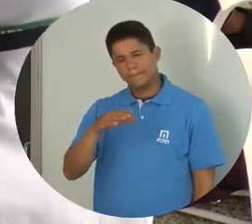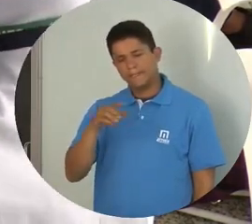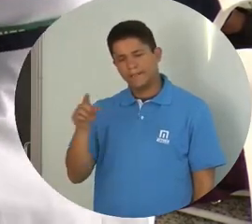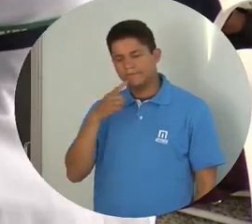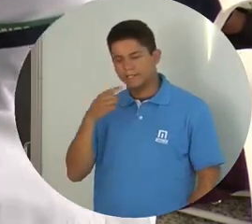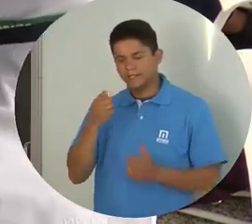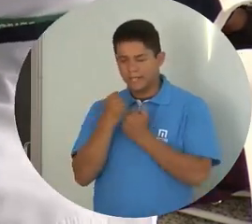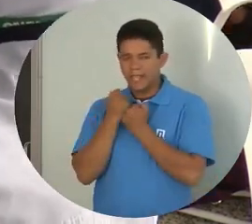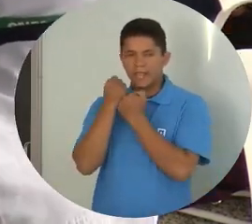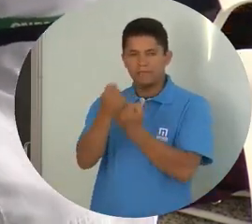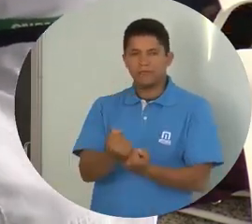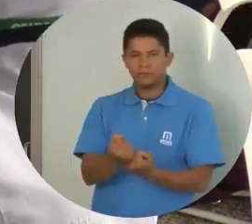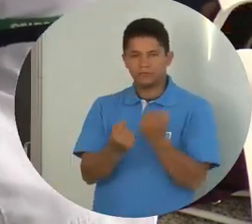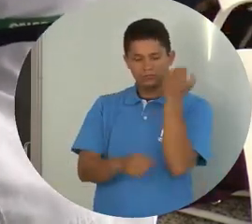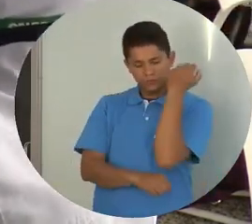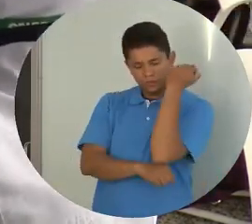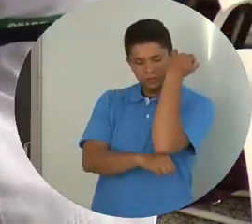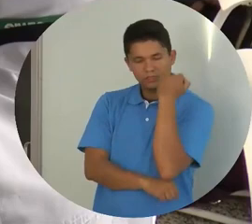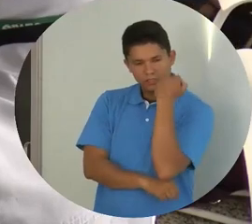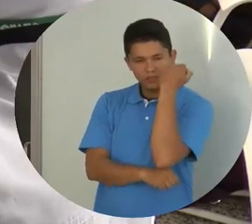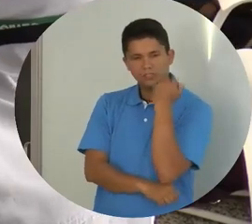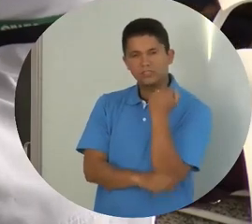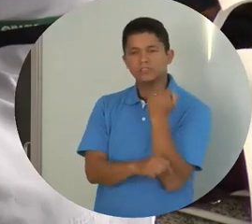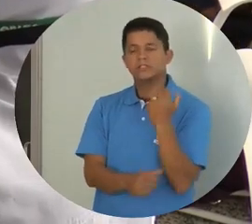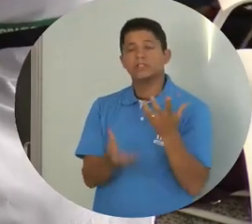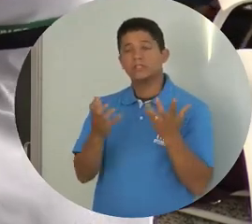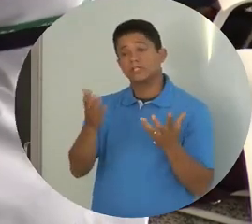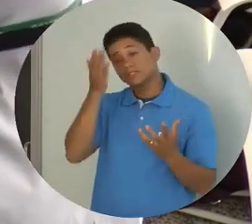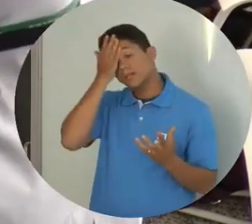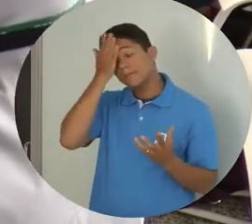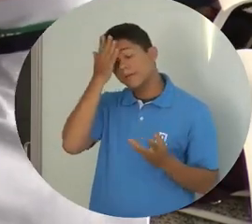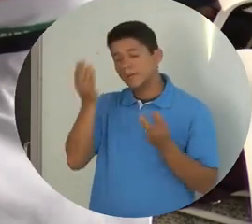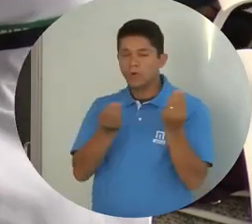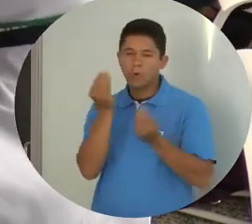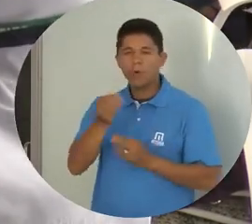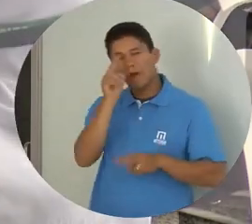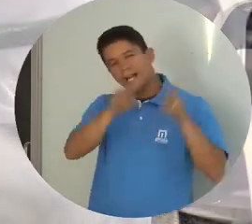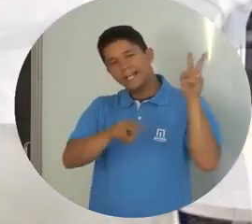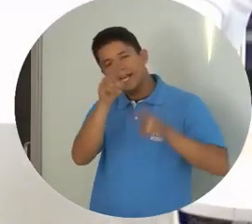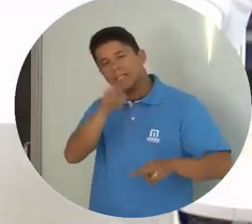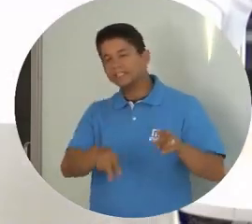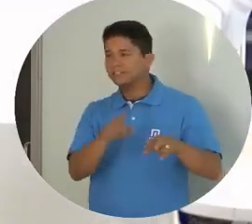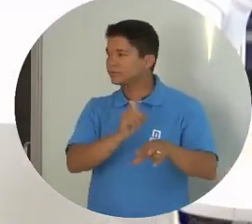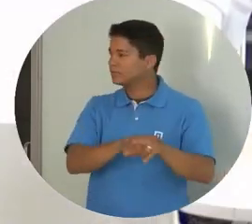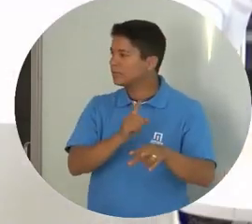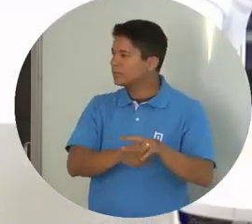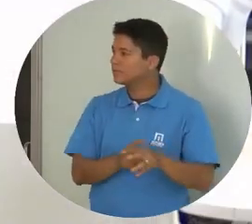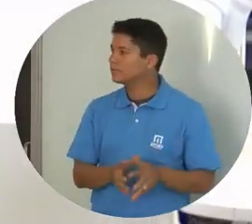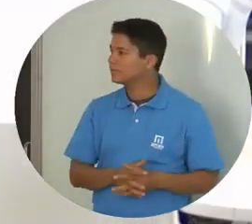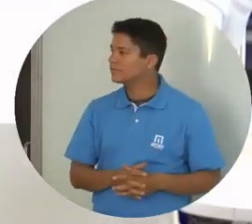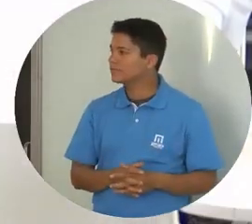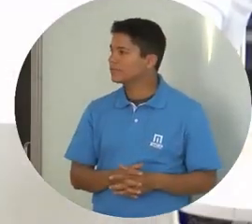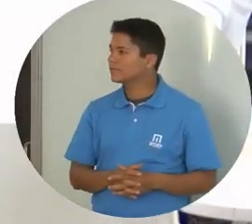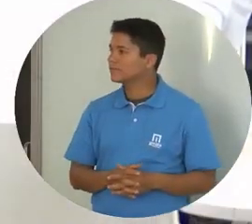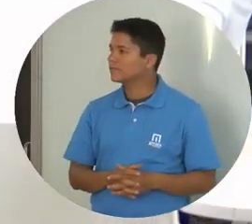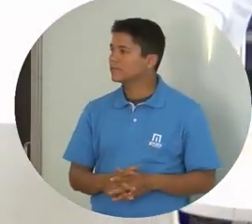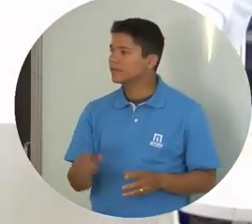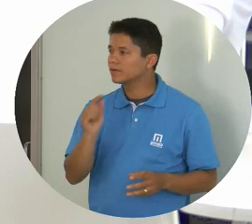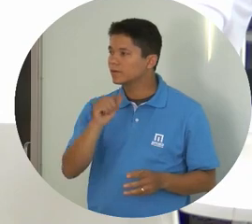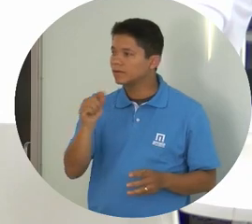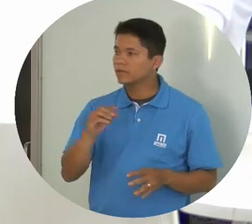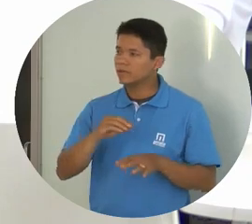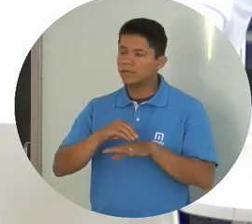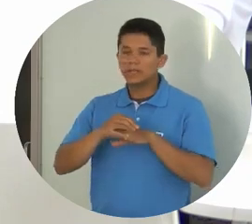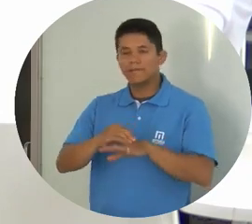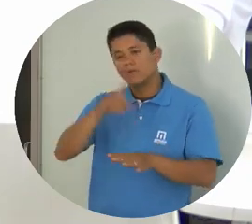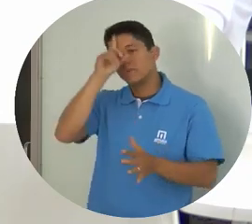com o tirante. Eu queria saber só como foi essa análise no momento e o que levou à opção